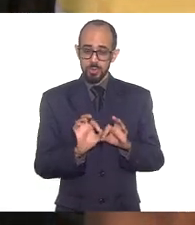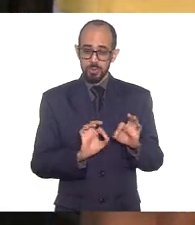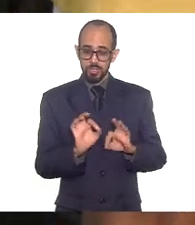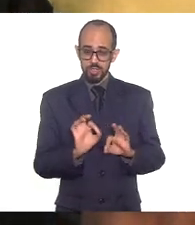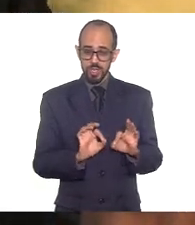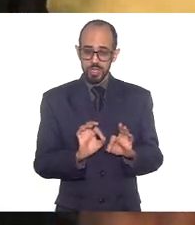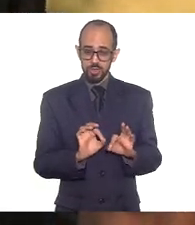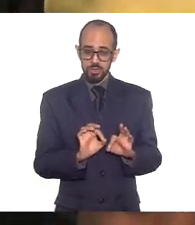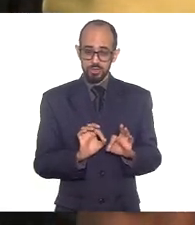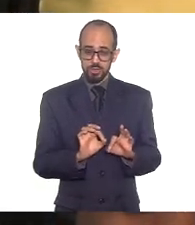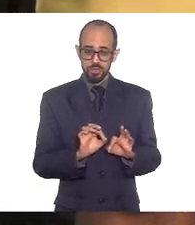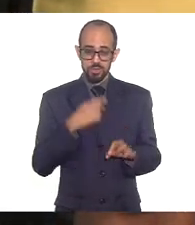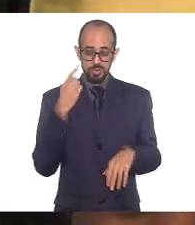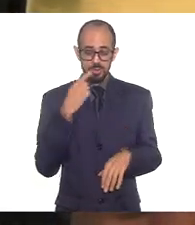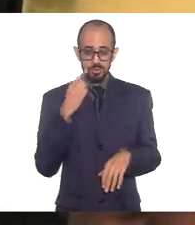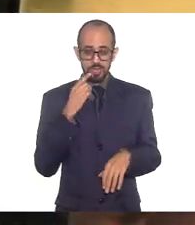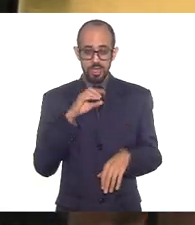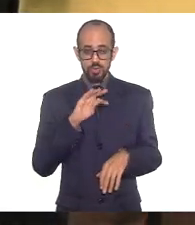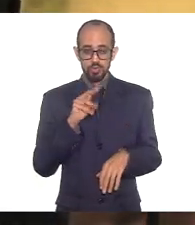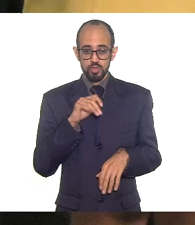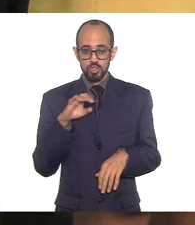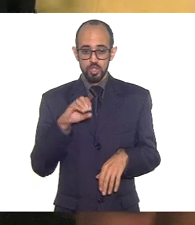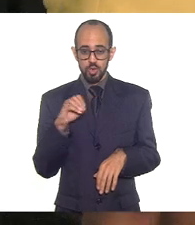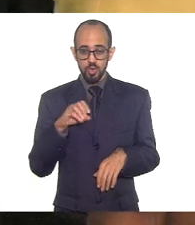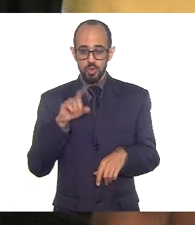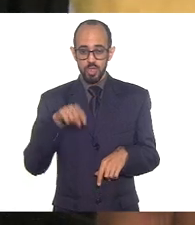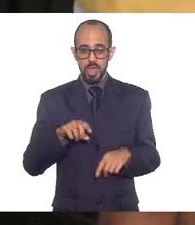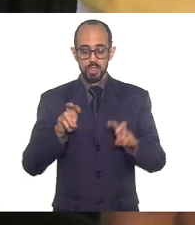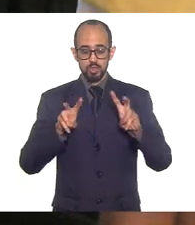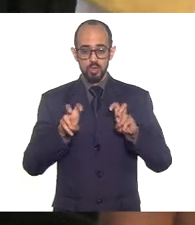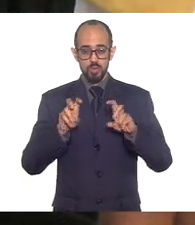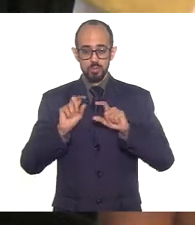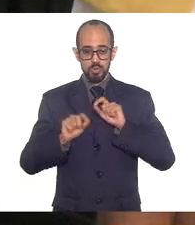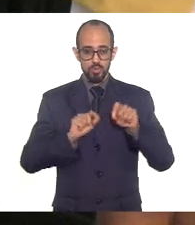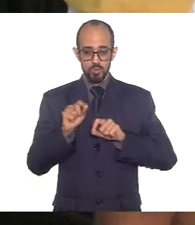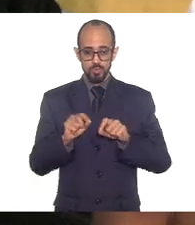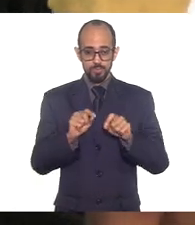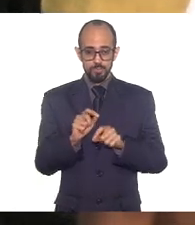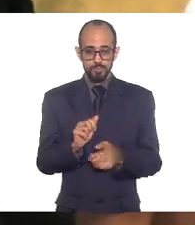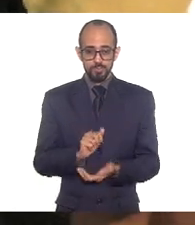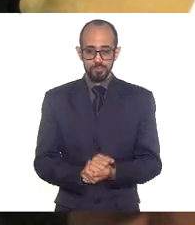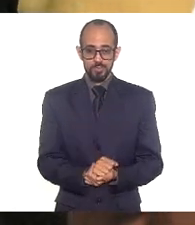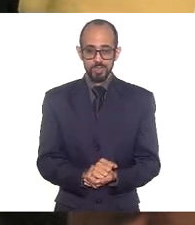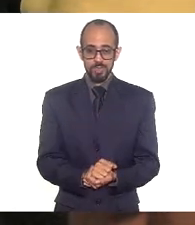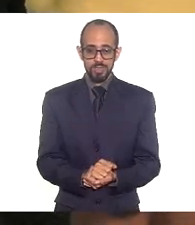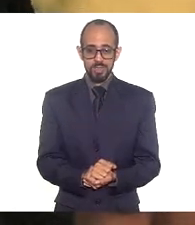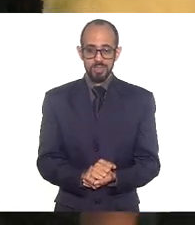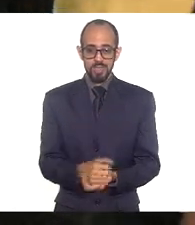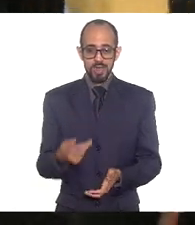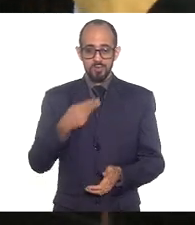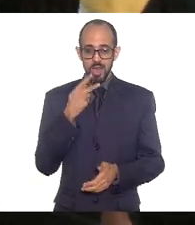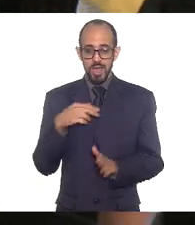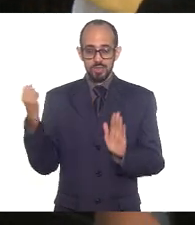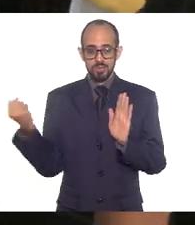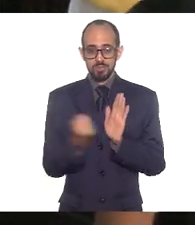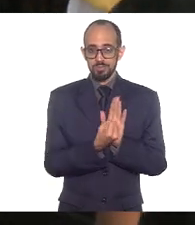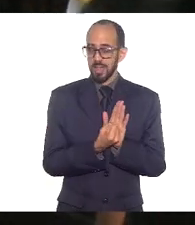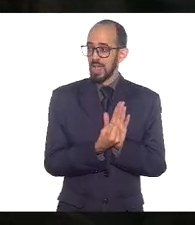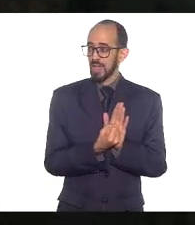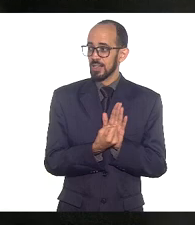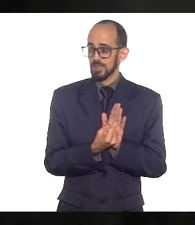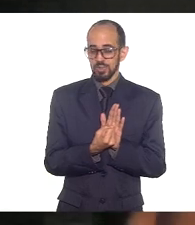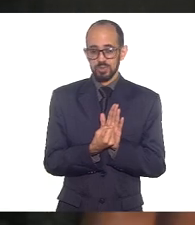o Duda para o tal de Chico Machado que eu em relação a dizer do impacto